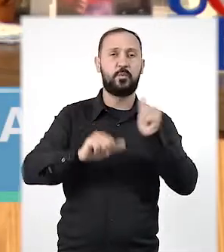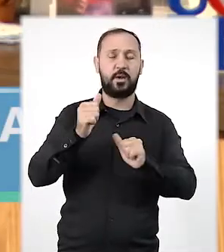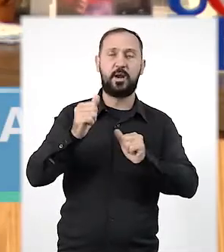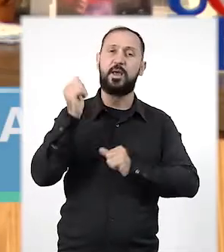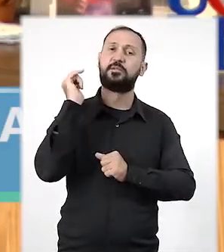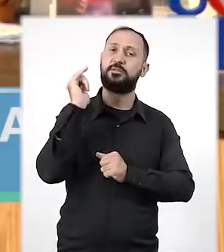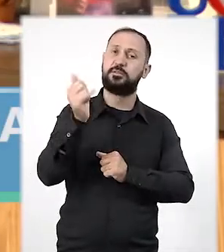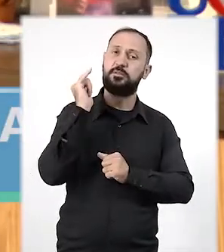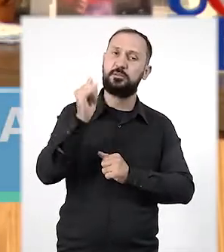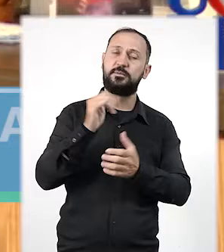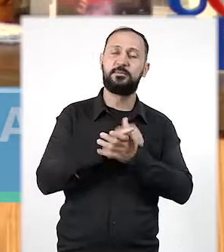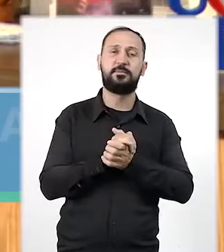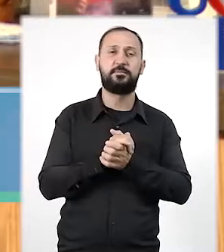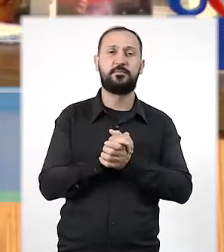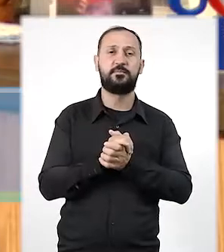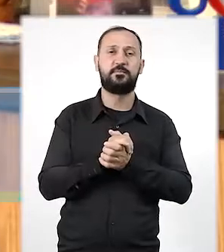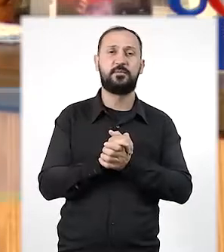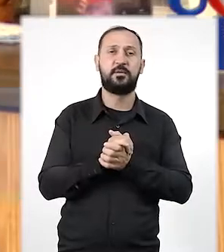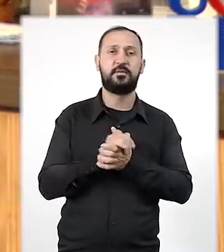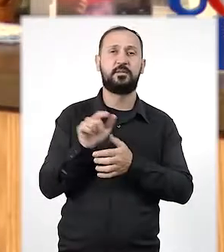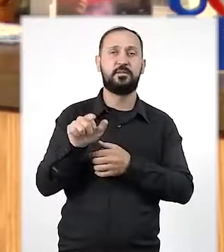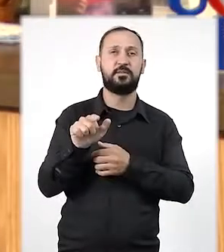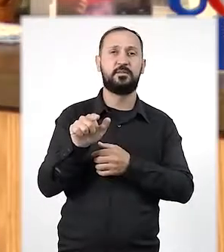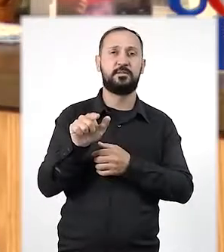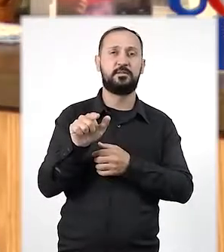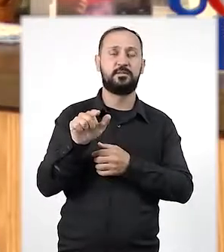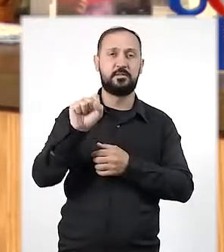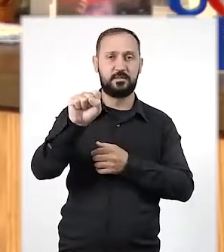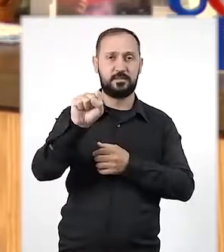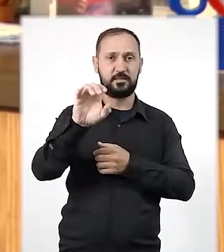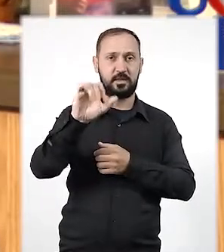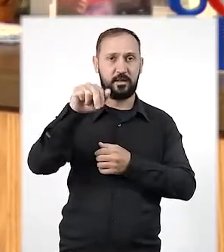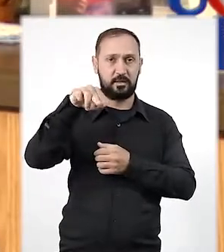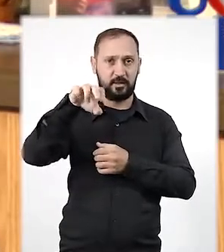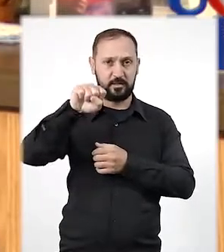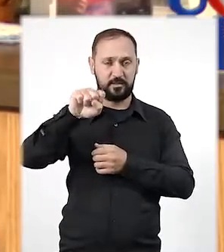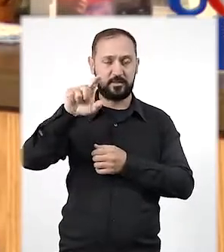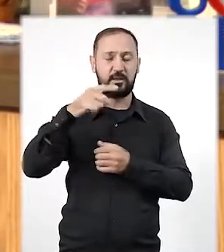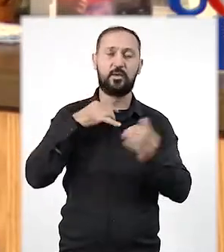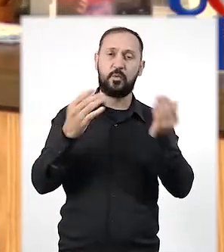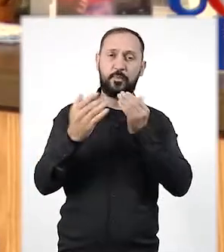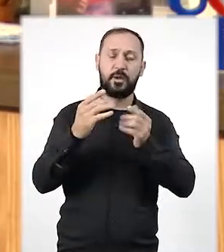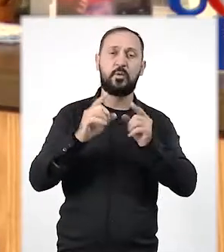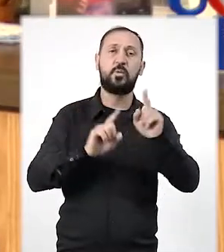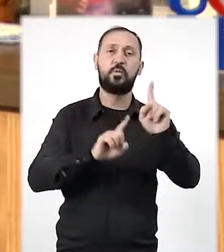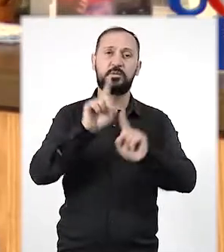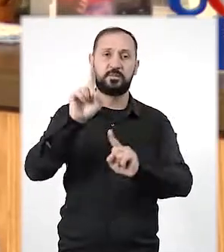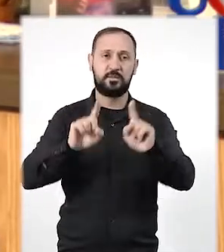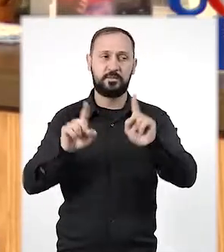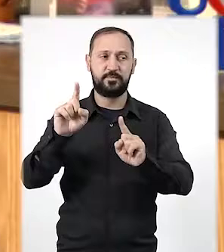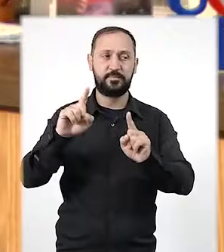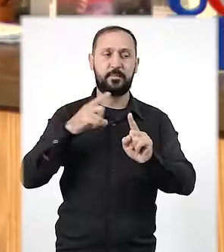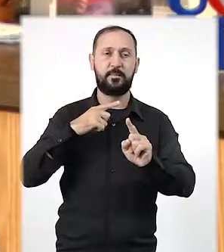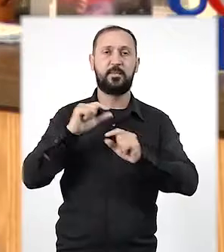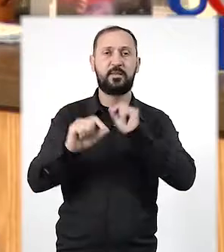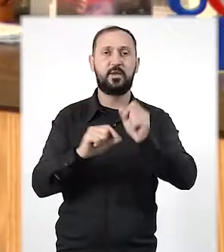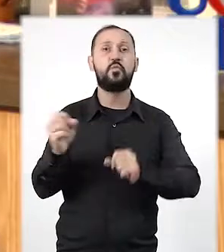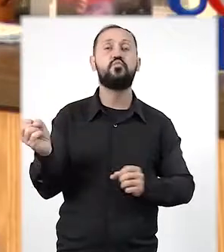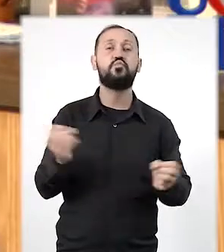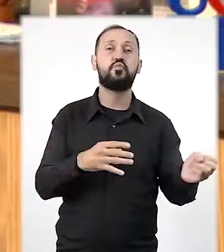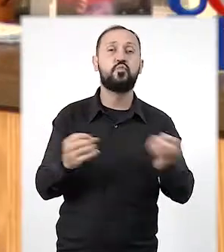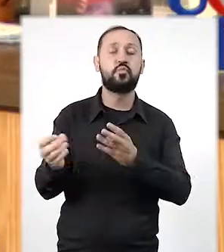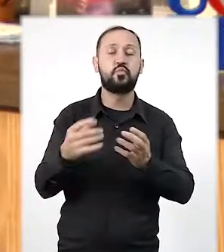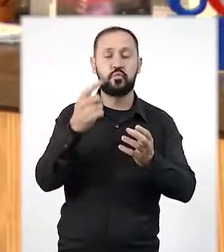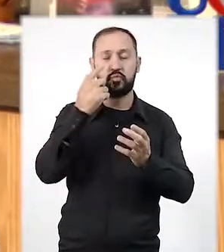faz análise de dados, né? E esse Science vamos misturar a ciência com a estatística para poder trazer